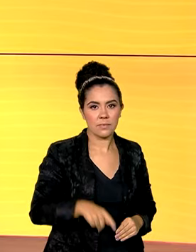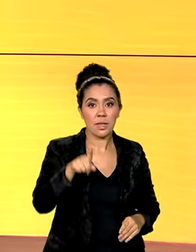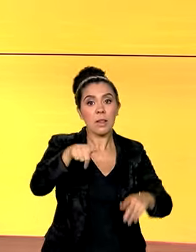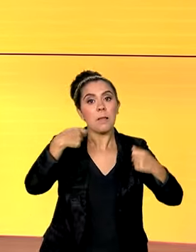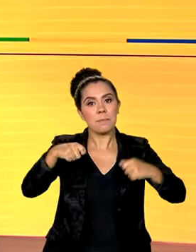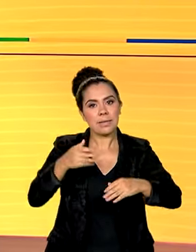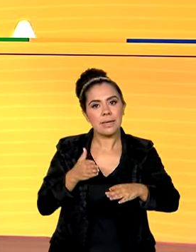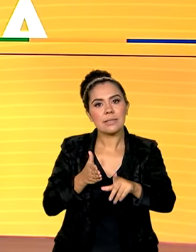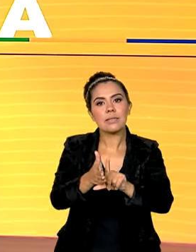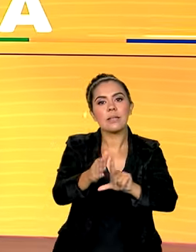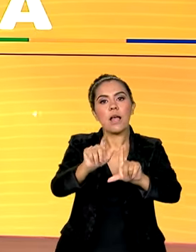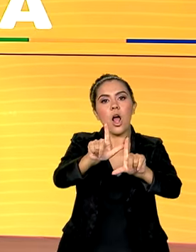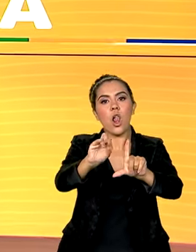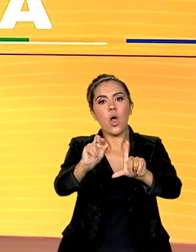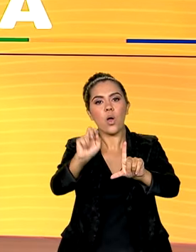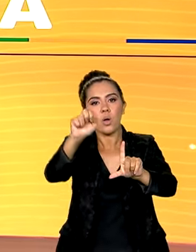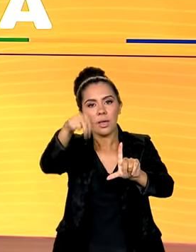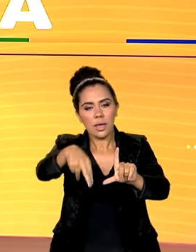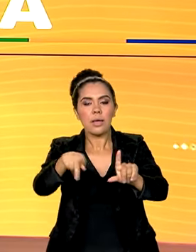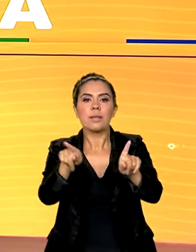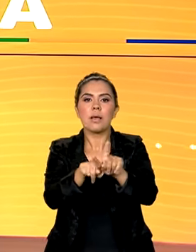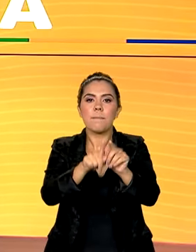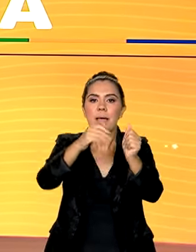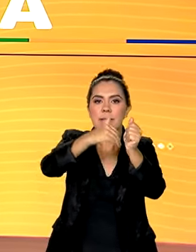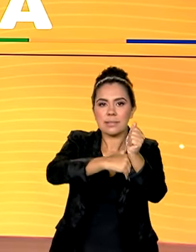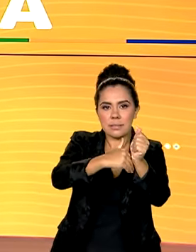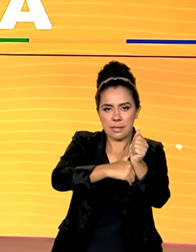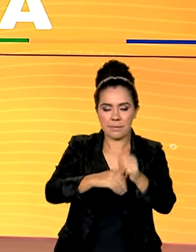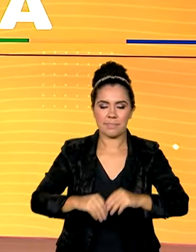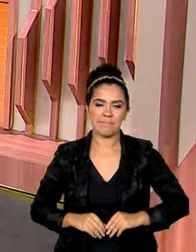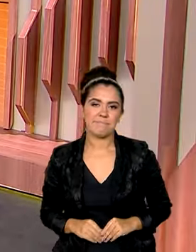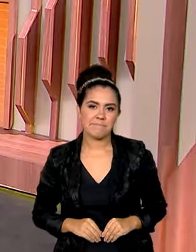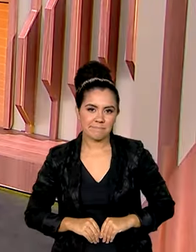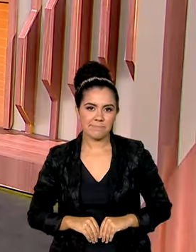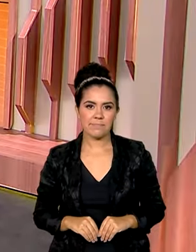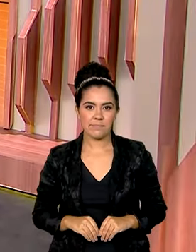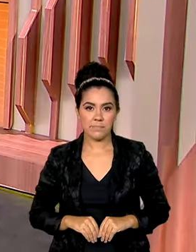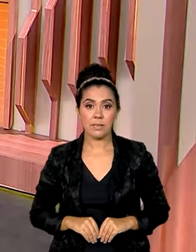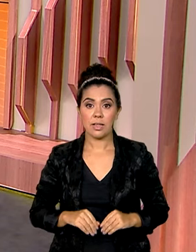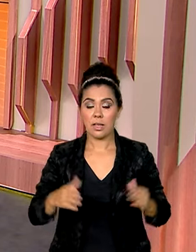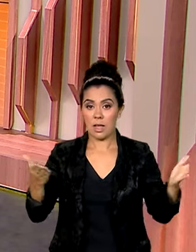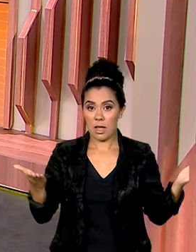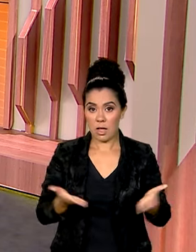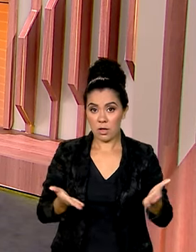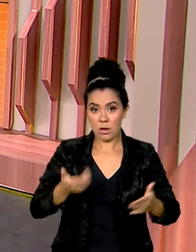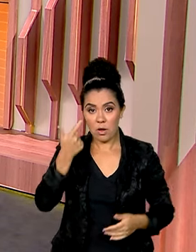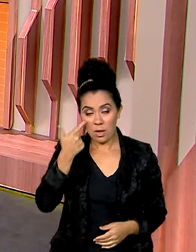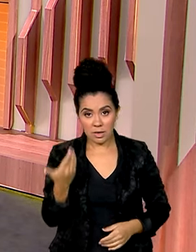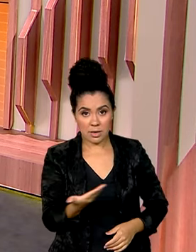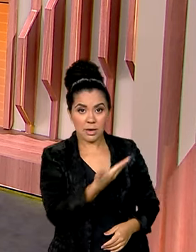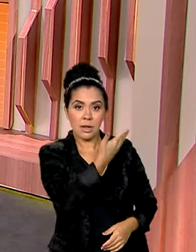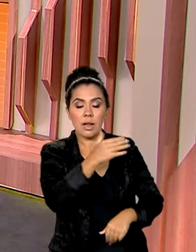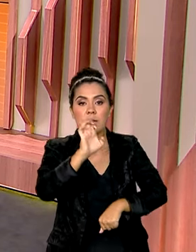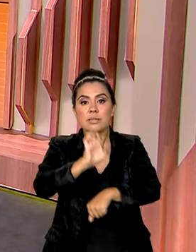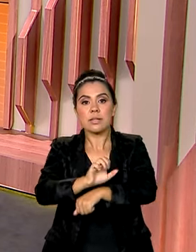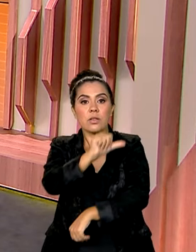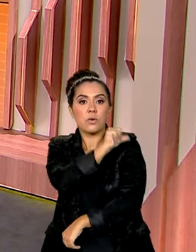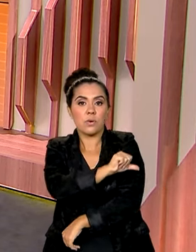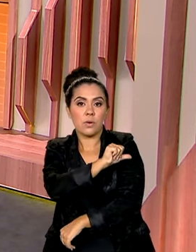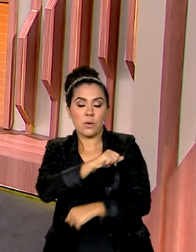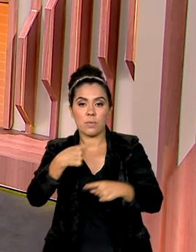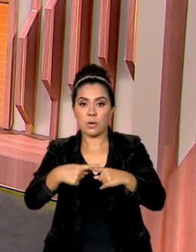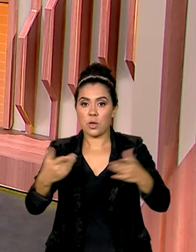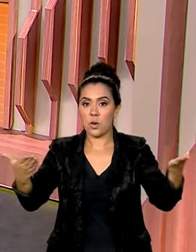o login com os dados da conta gov.br. E agora nós vamos ao Rio de Janeiro, porque o governo